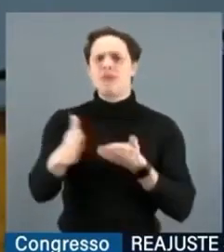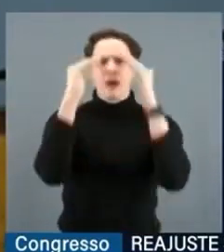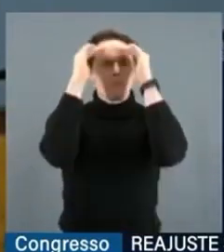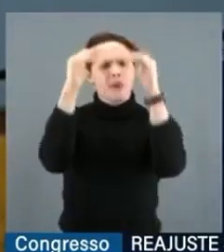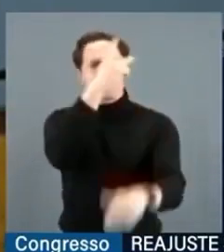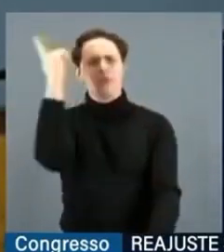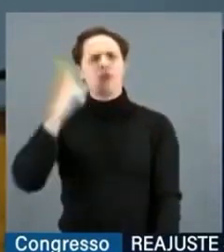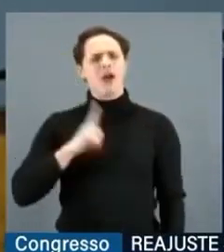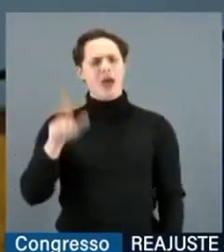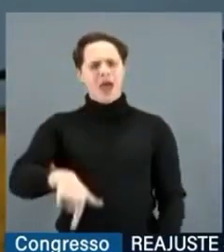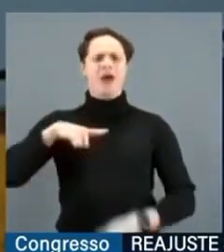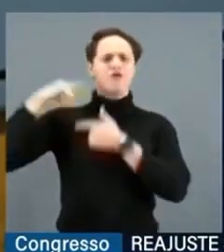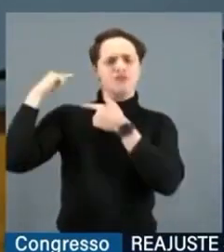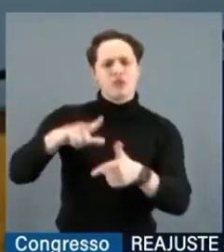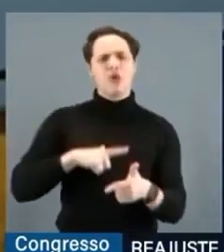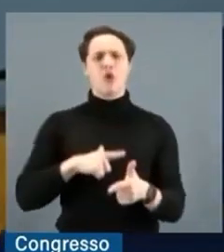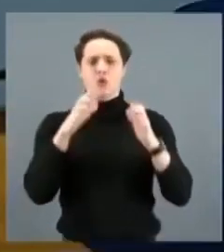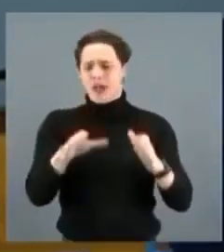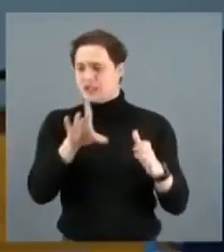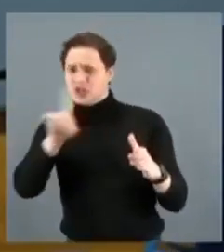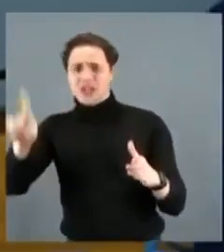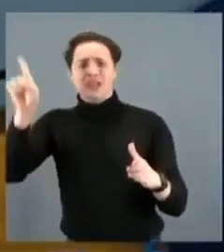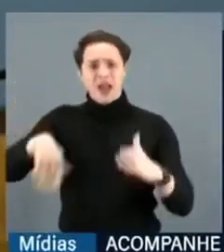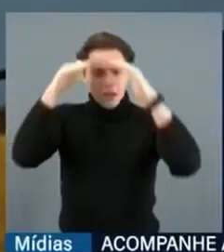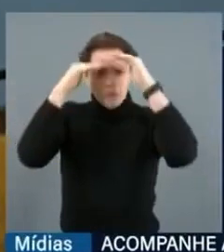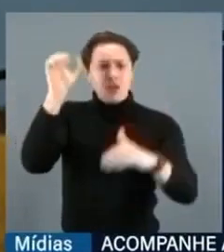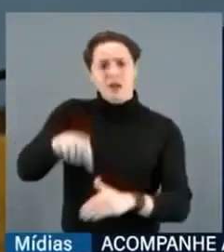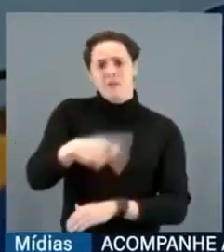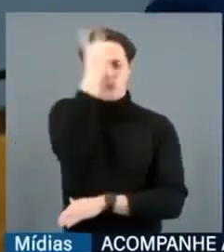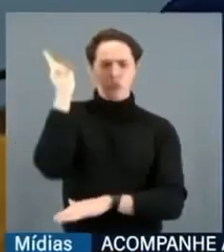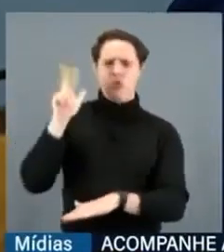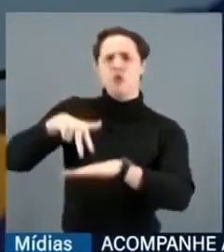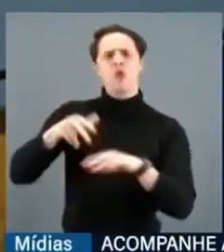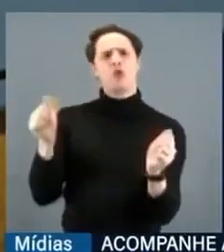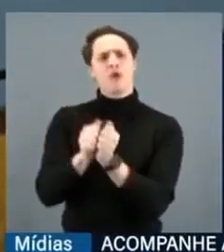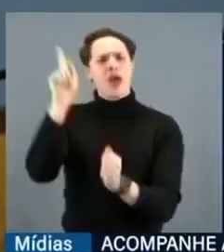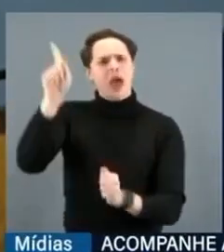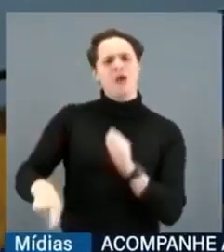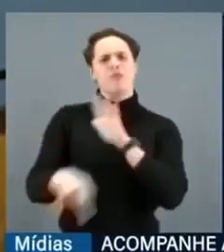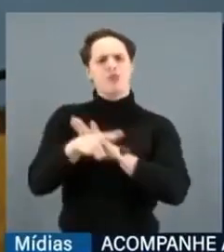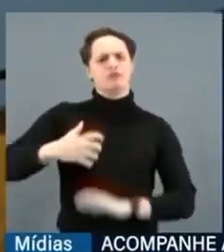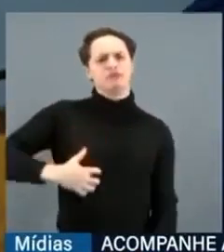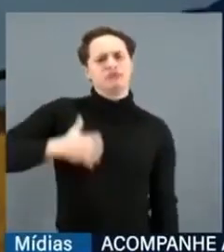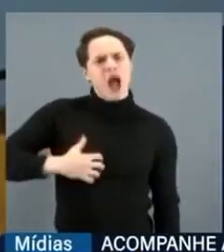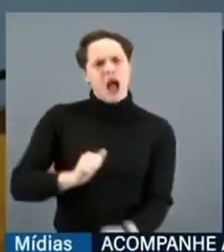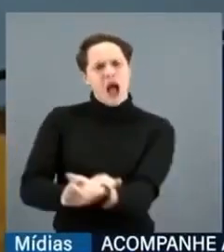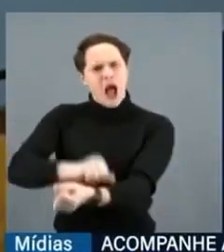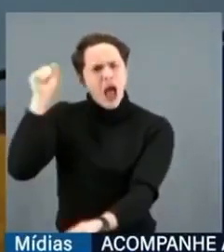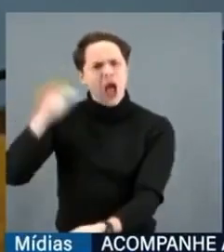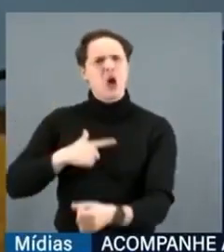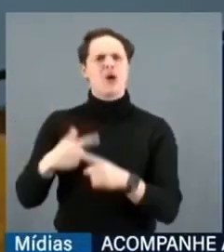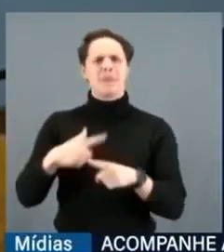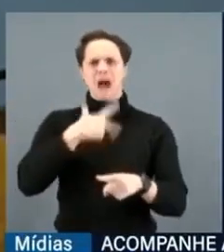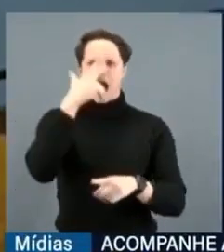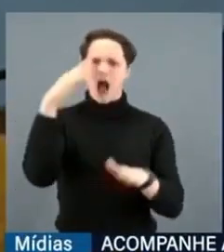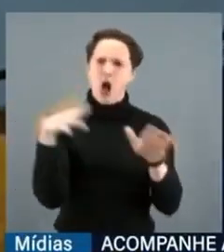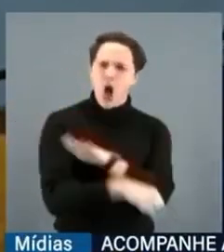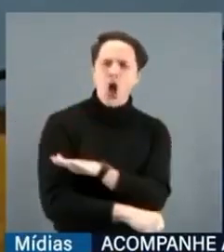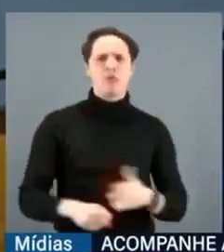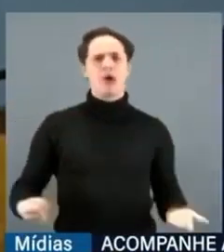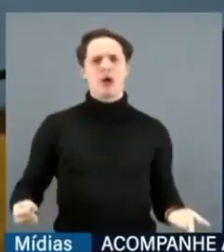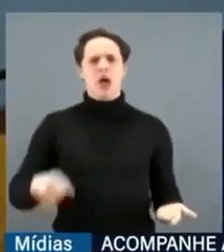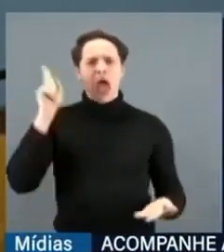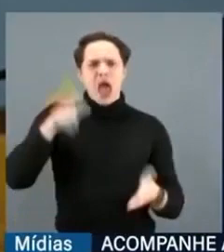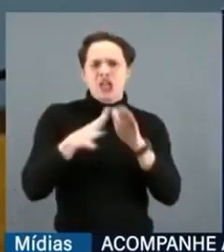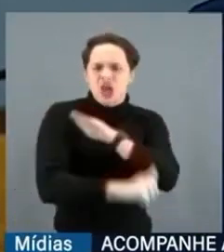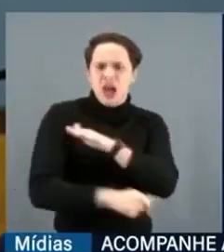patriota, quem é conservador e quem é de direita. Essas pessoas que se levantaram foi de revolta, de saber que estava sendo roubado, que o seu